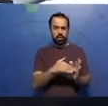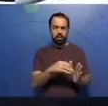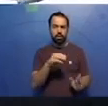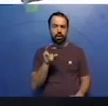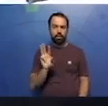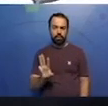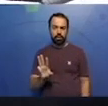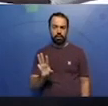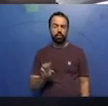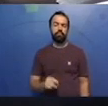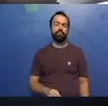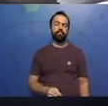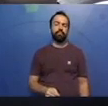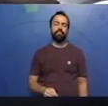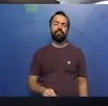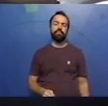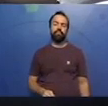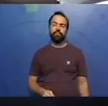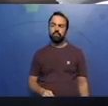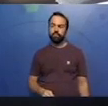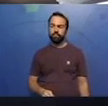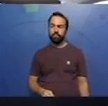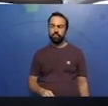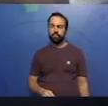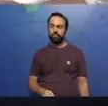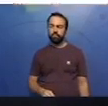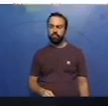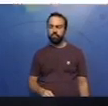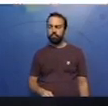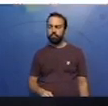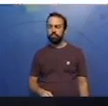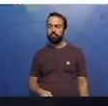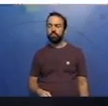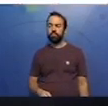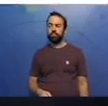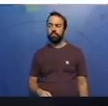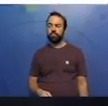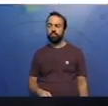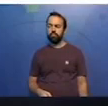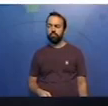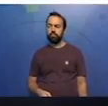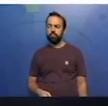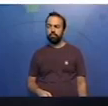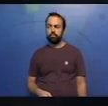aquela quantidade de minutos para completar uma hora cheia no relógio.